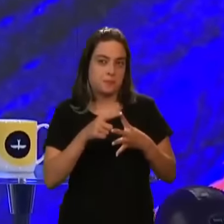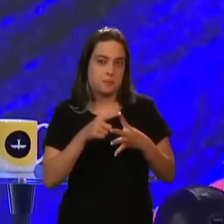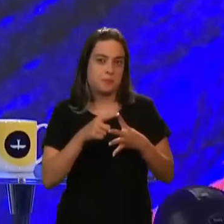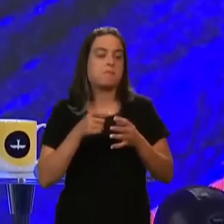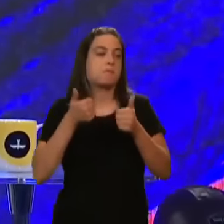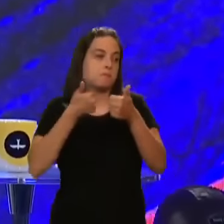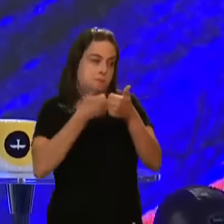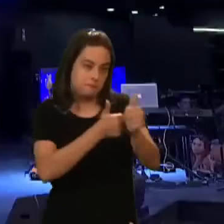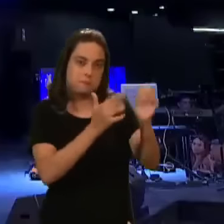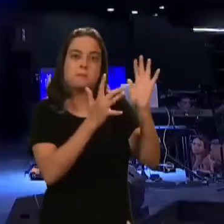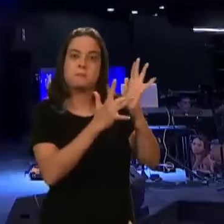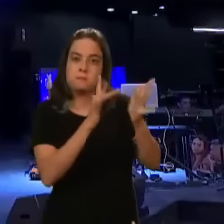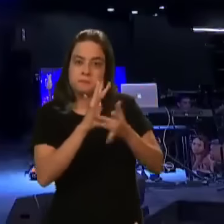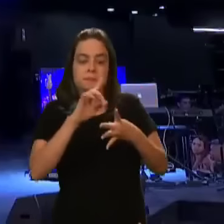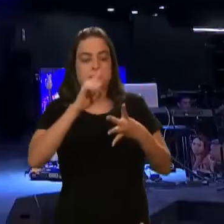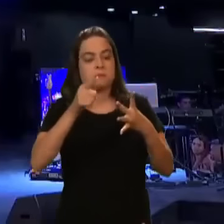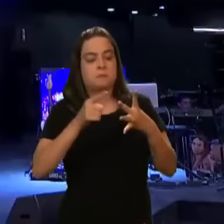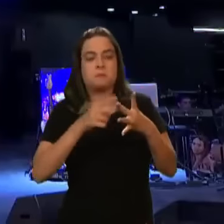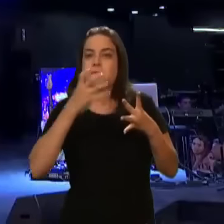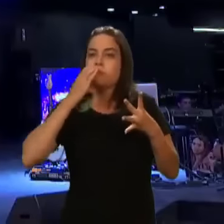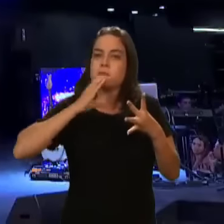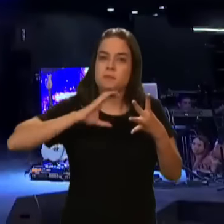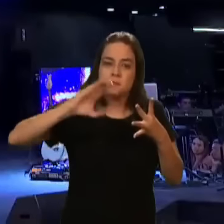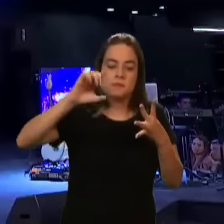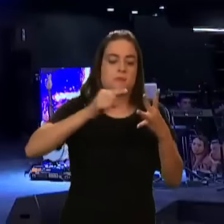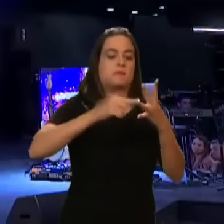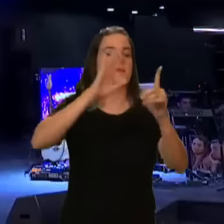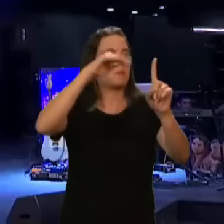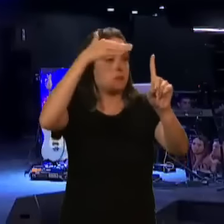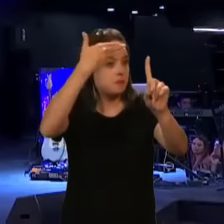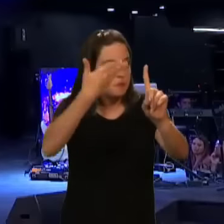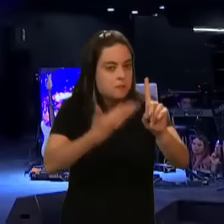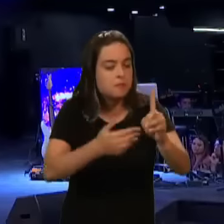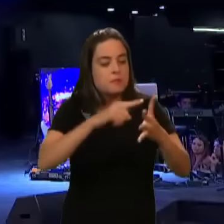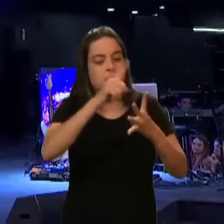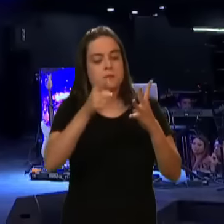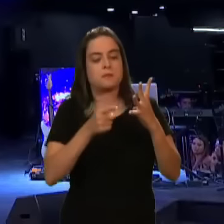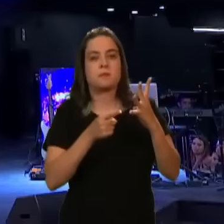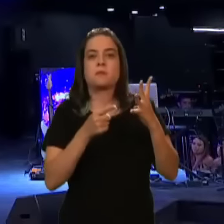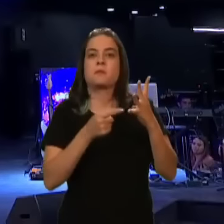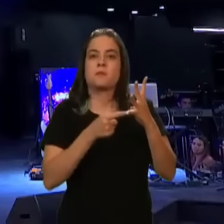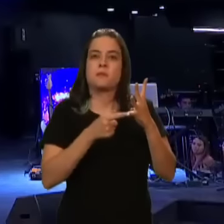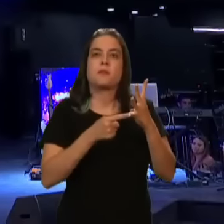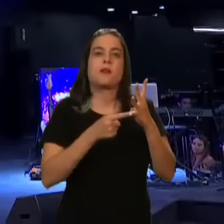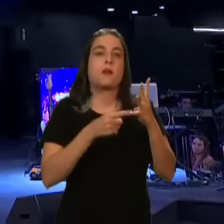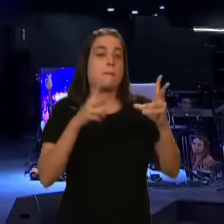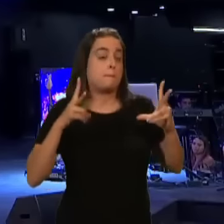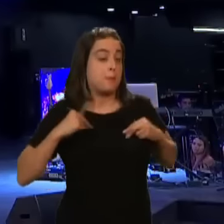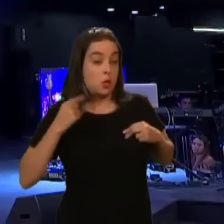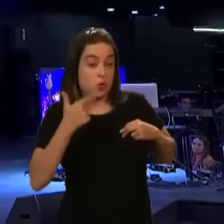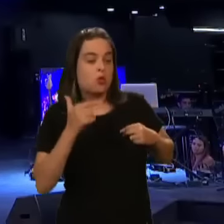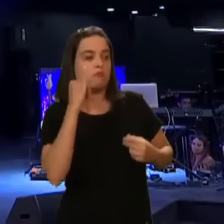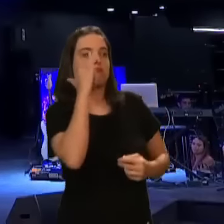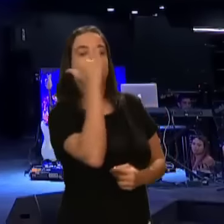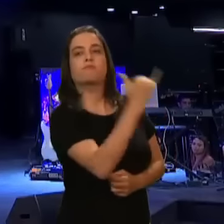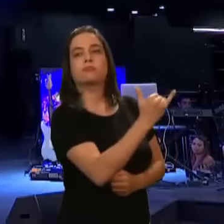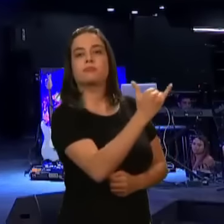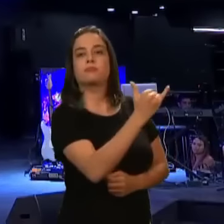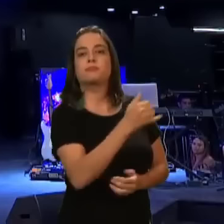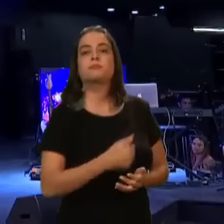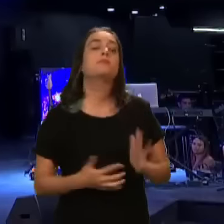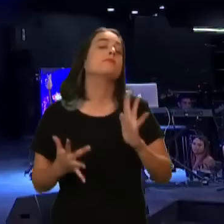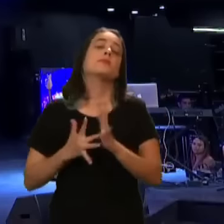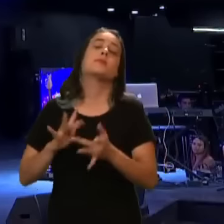seguiram Jesus; segundo, clamaram; terceiro, honraram a Cristo; e quarto, confessaram sua falta de merecimento. E o que Jesus